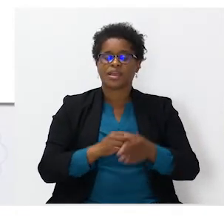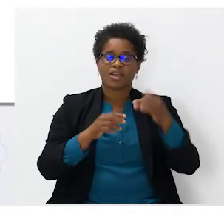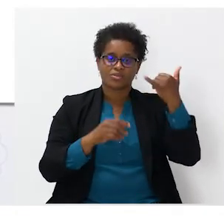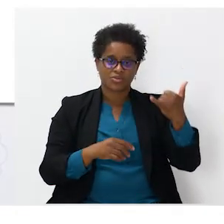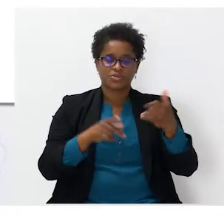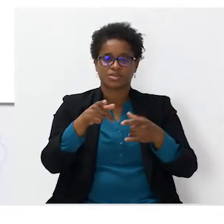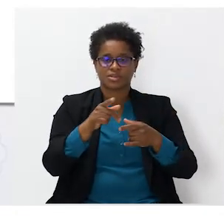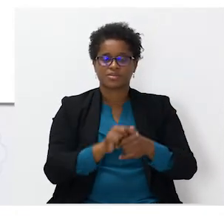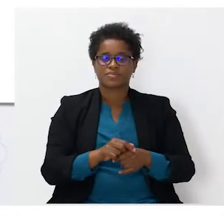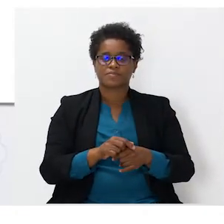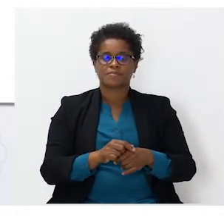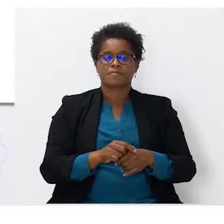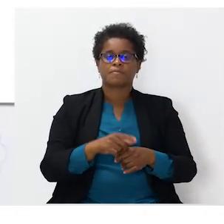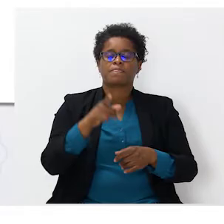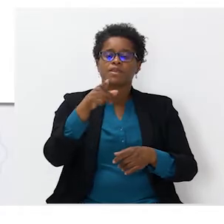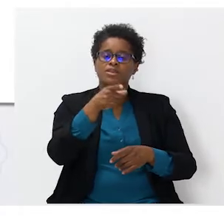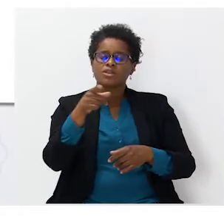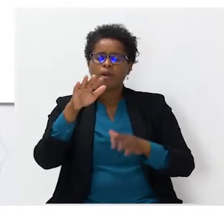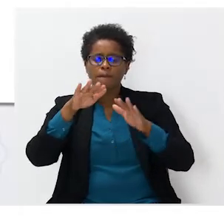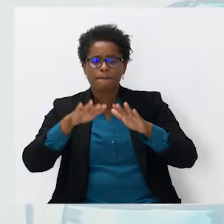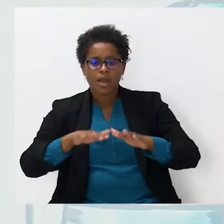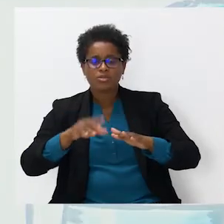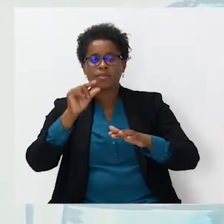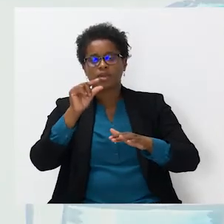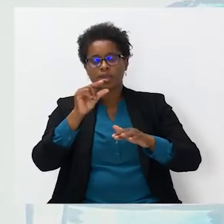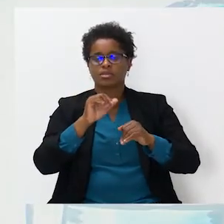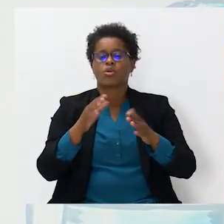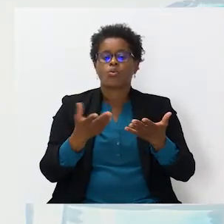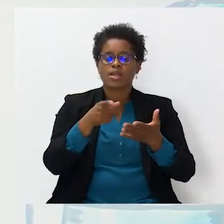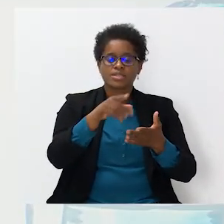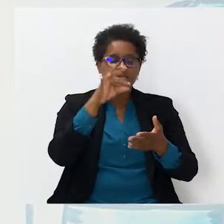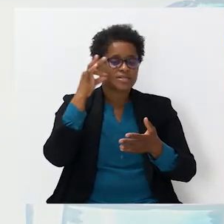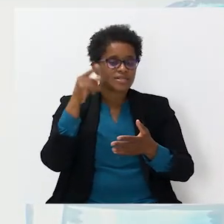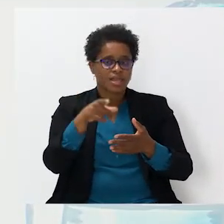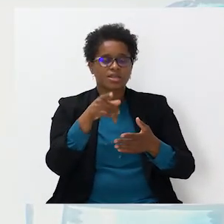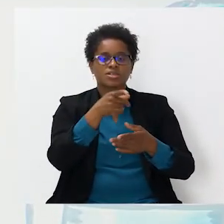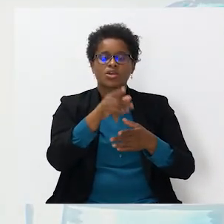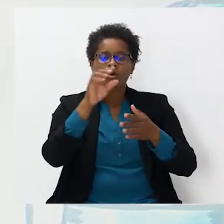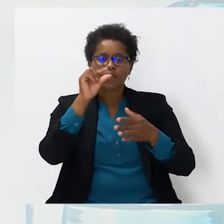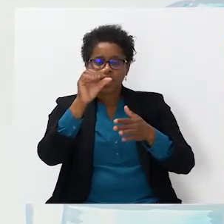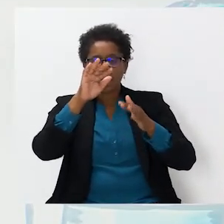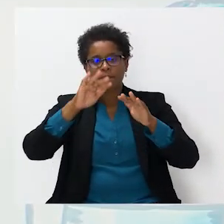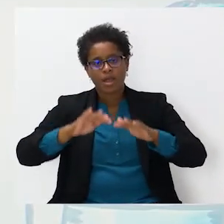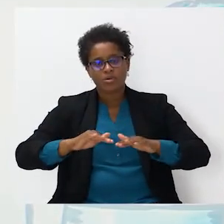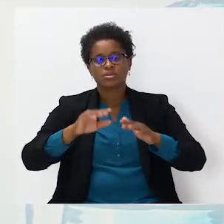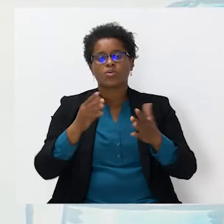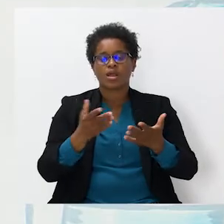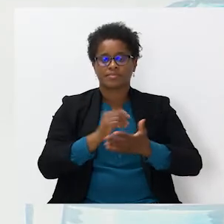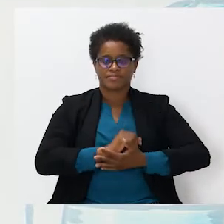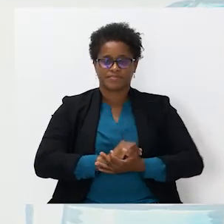segunda diz, indica uma pequena pausa. Qual desses sinais é que indica uma pequena pausa?